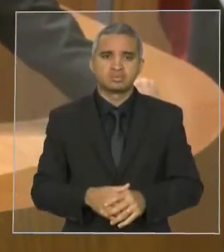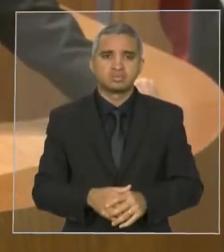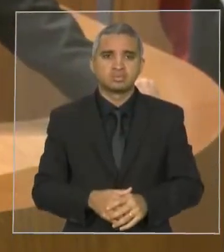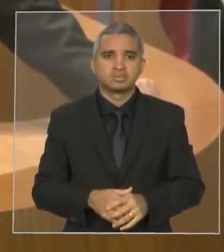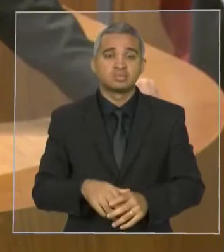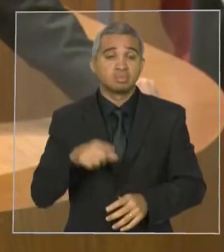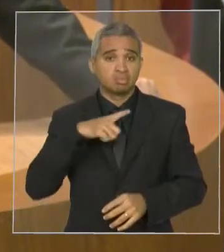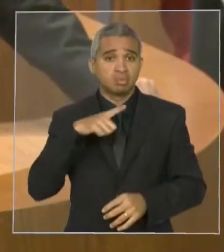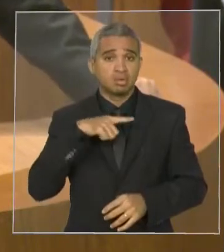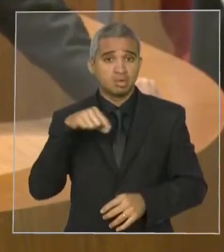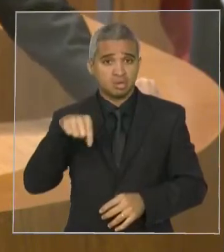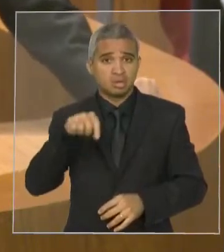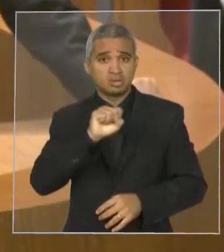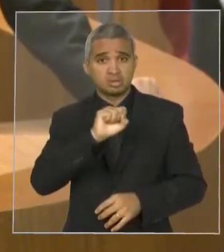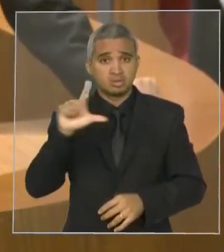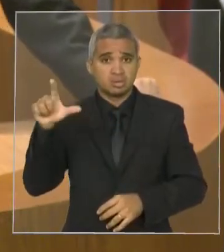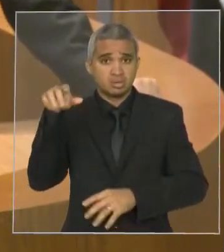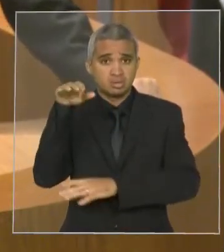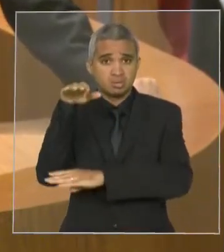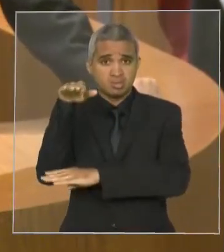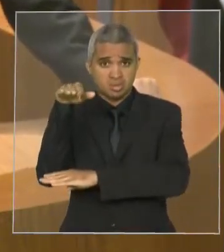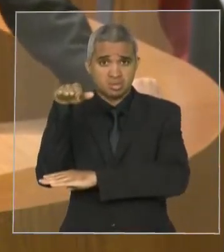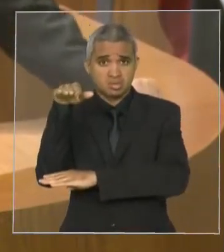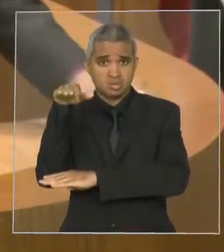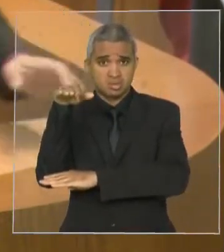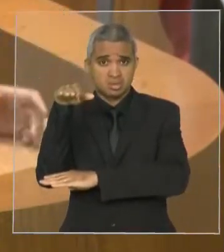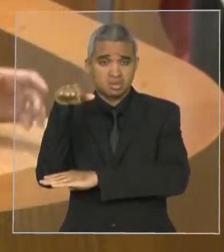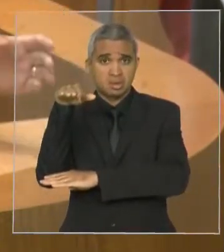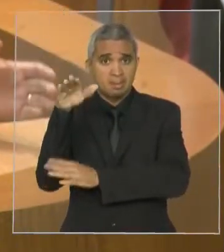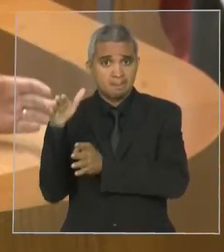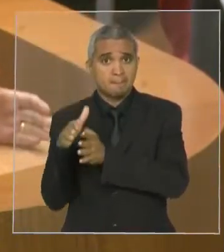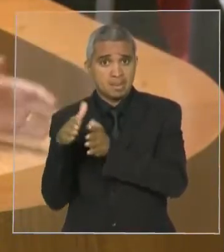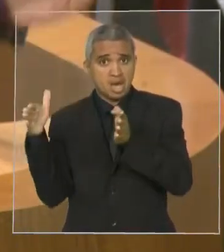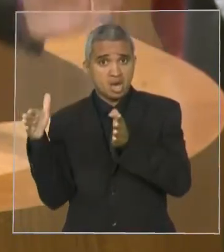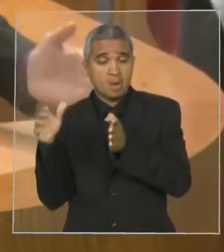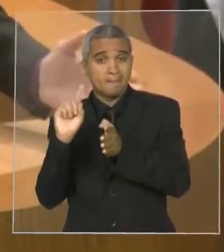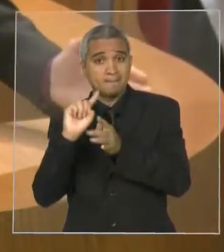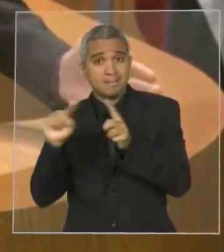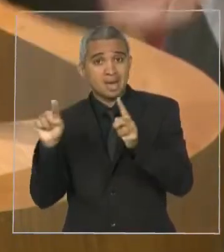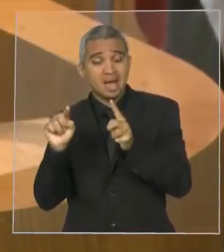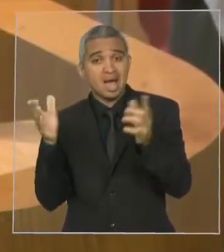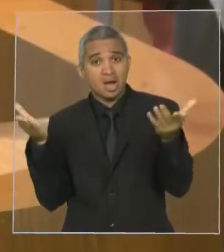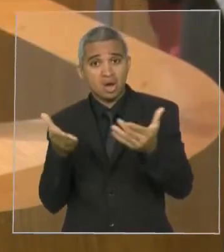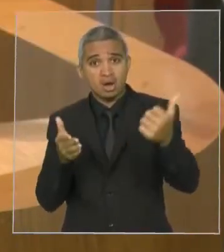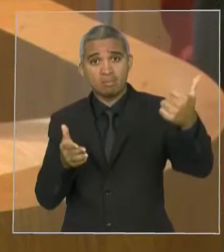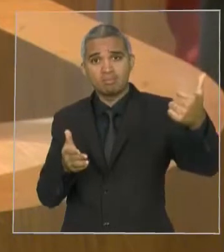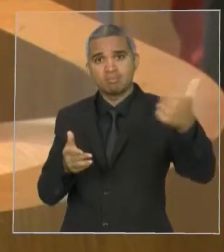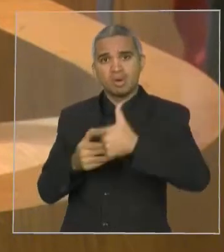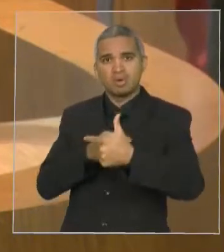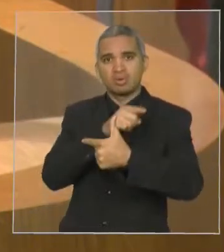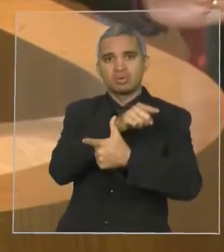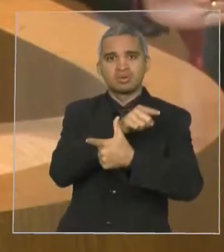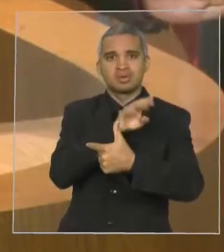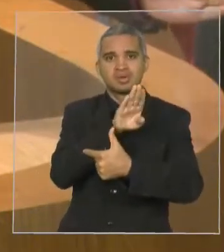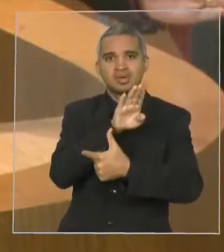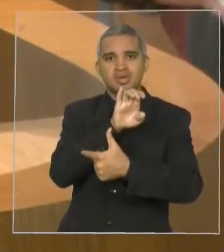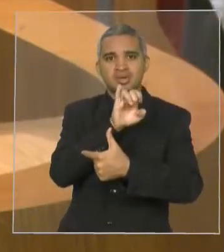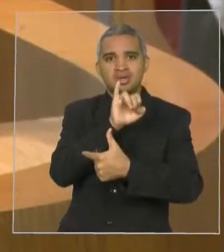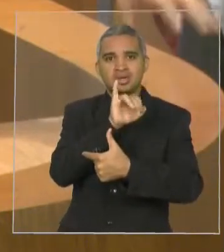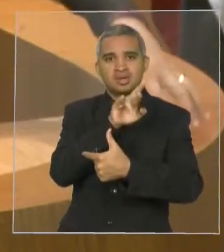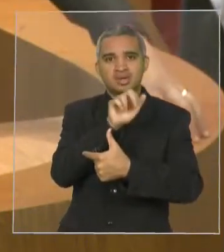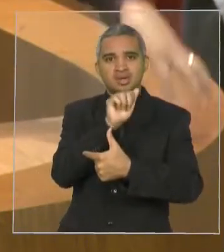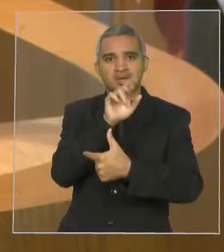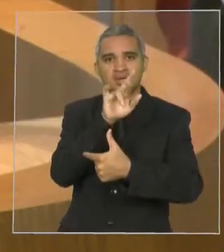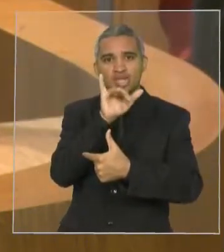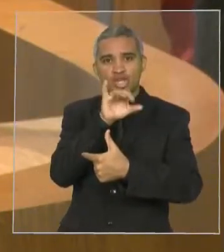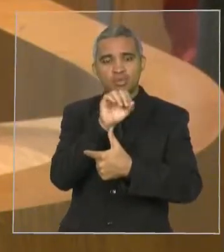maria aragão com 10 mil metros quadrados só essa esplanada para eventos em imperatriz que